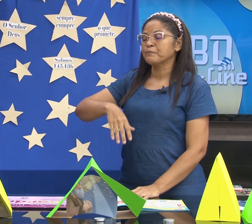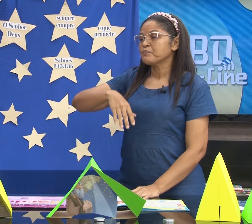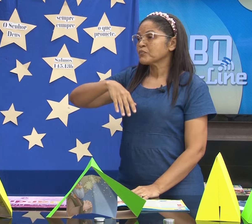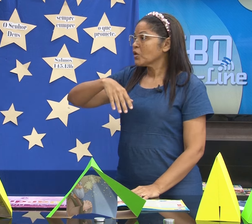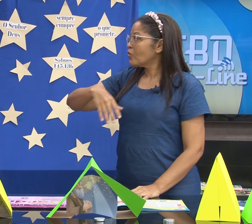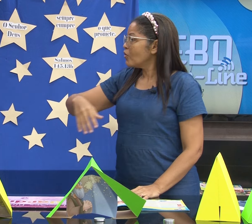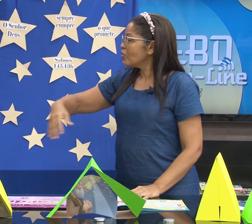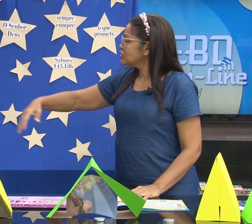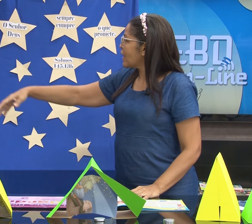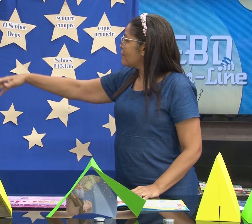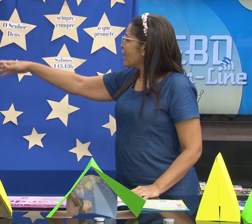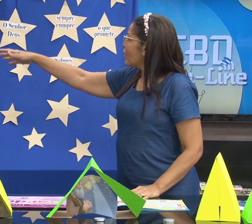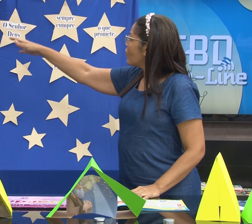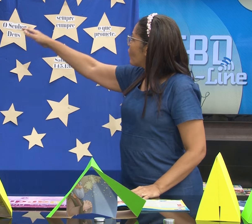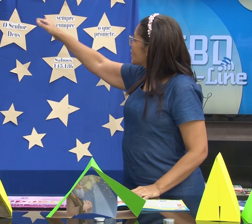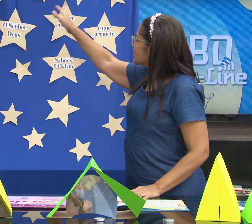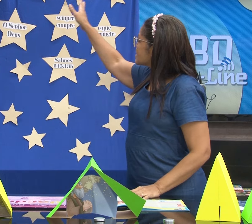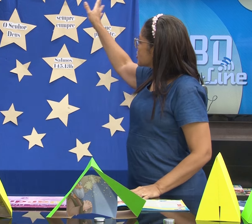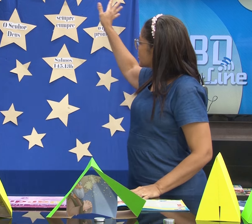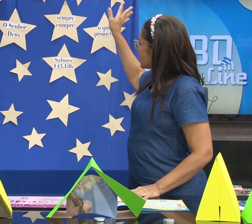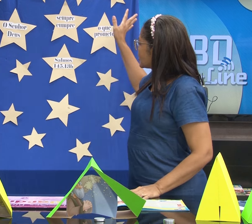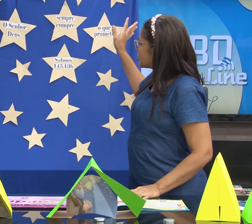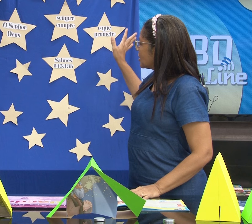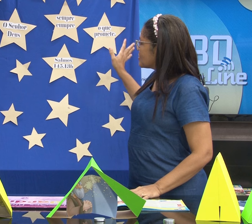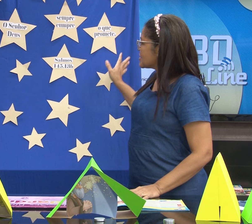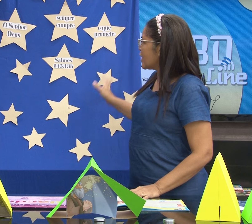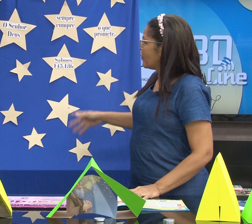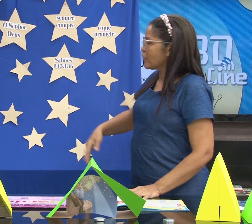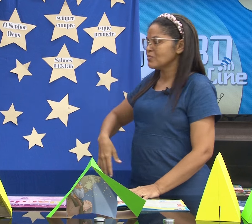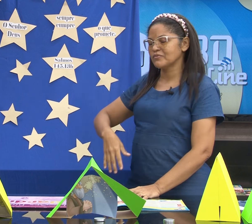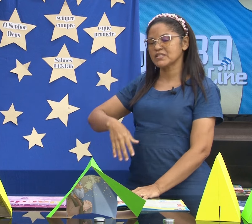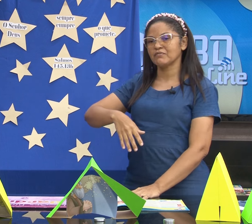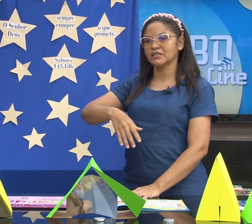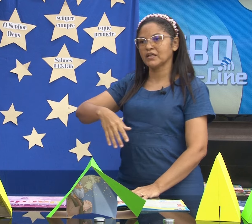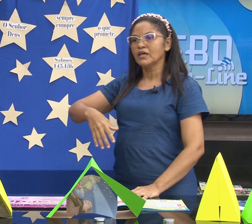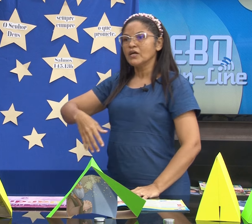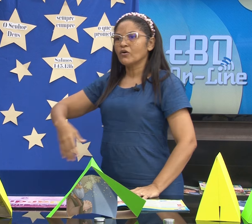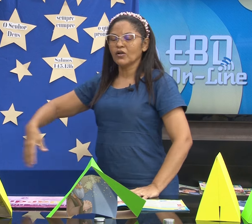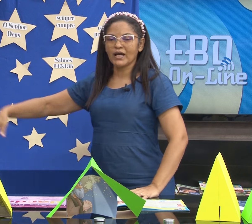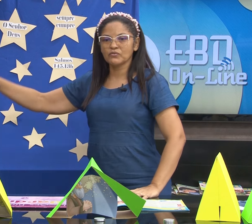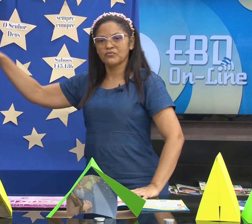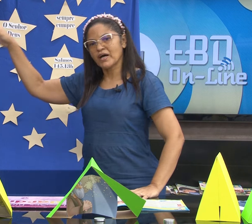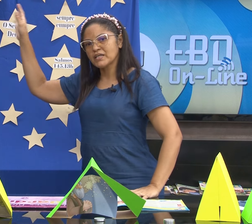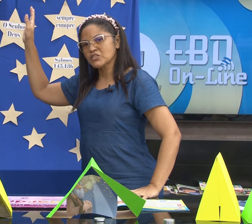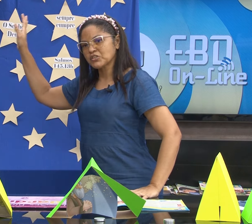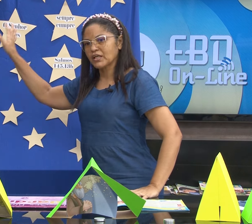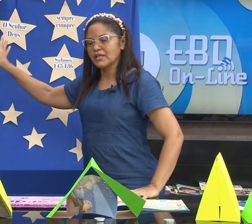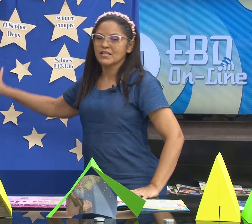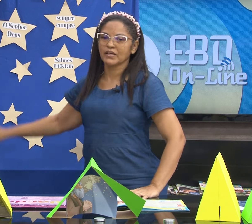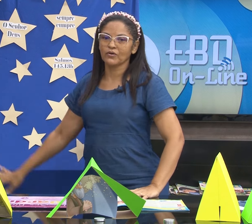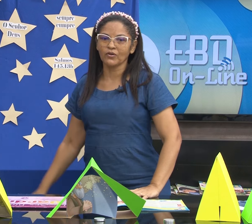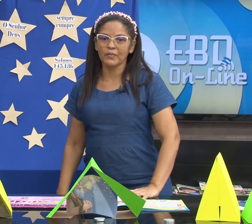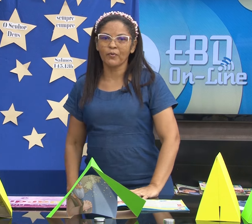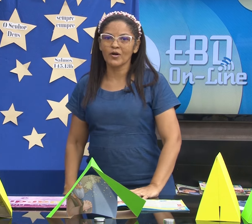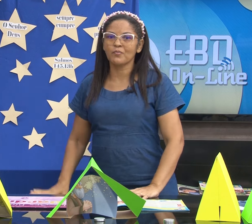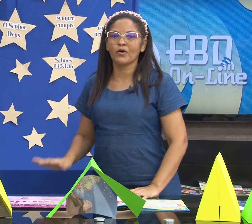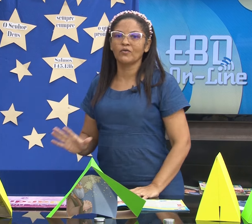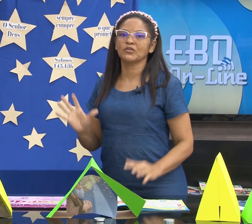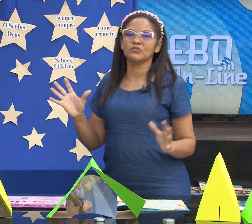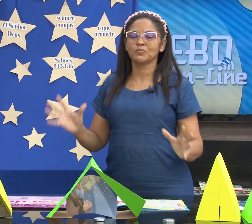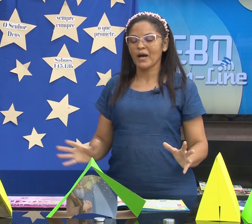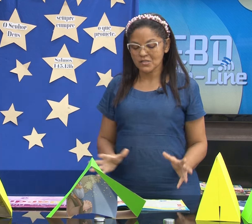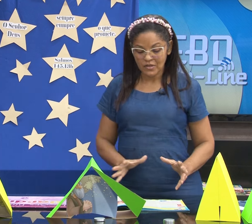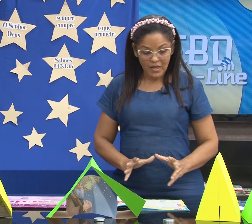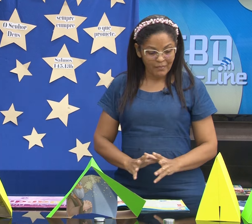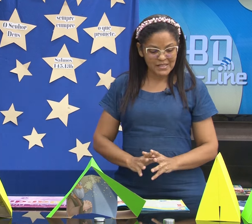Abraão conta Abraão Quantas estrelas tem no céu e como você vai ter colado várias estrelinhas aqui colei pouca por